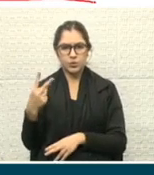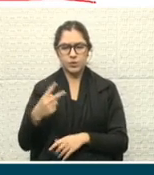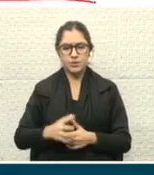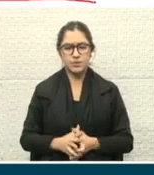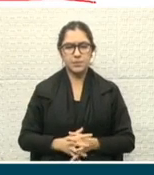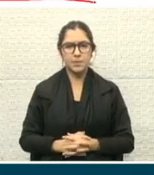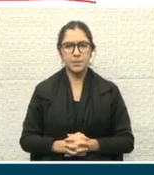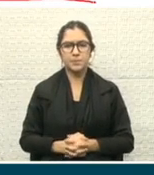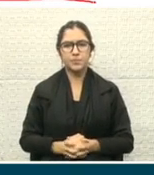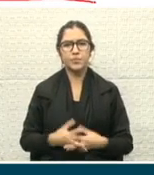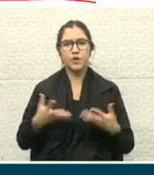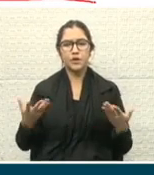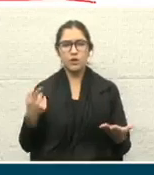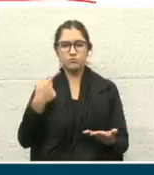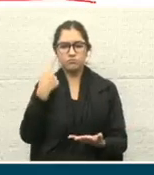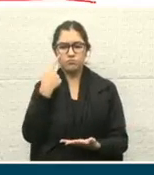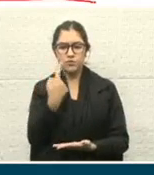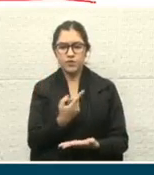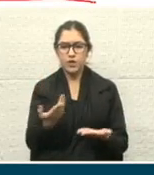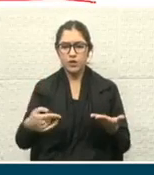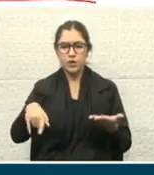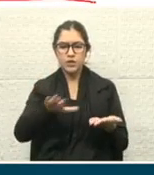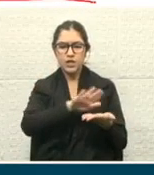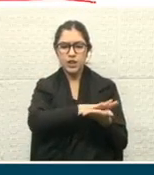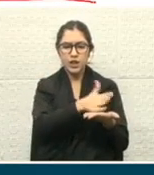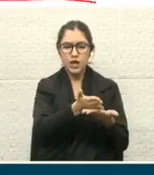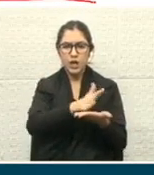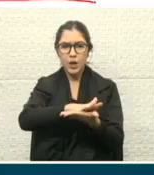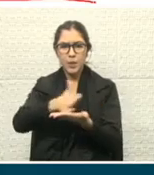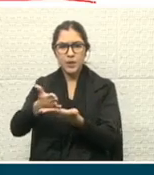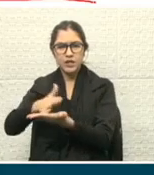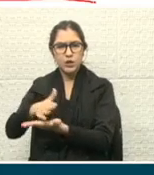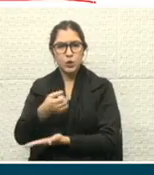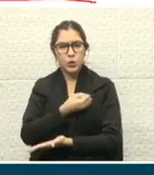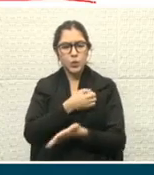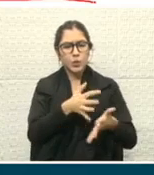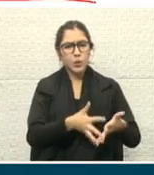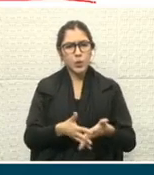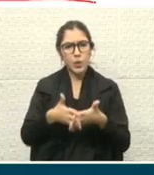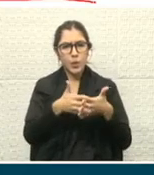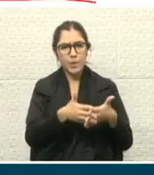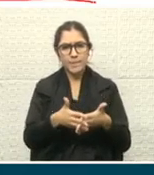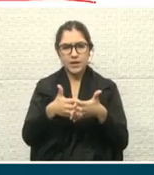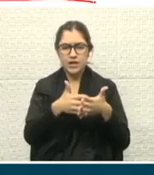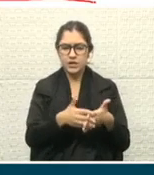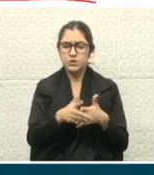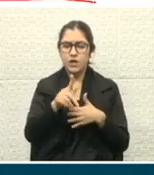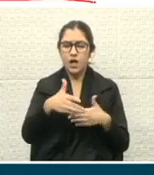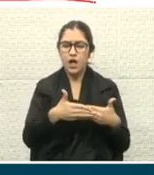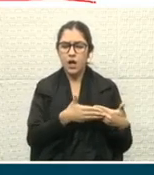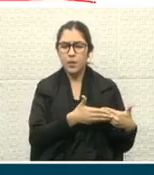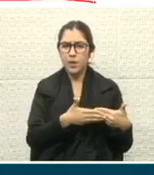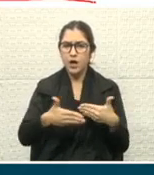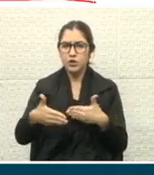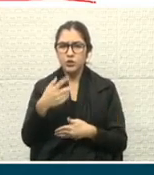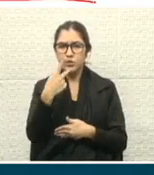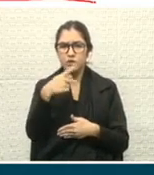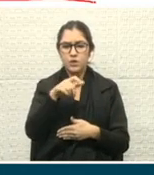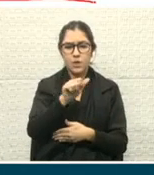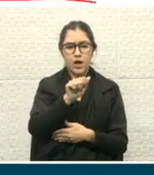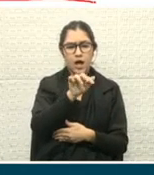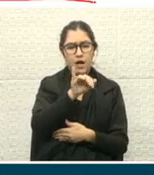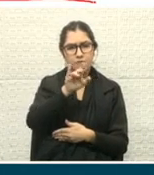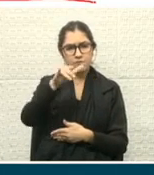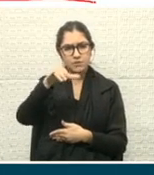2. Então, aqui nós estamos interpretando os números complexos, a partir dos seus